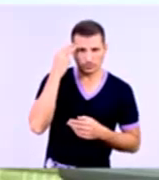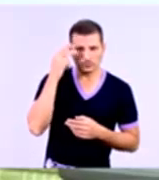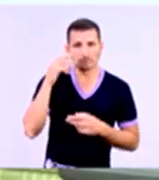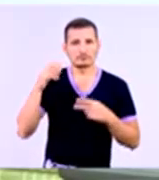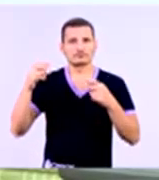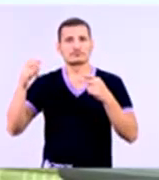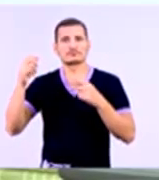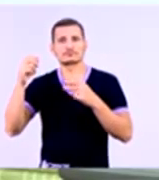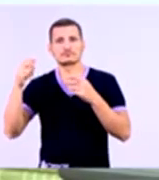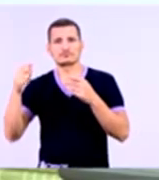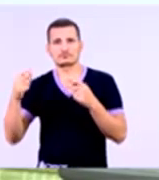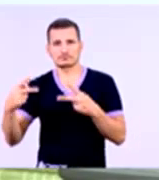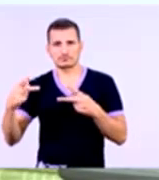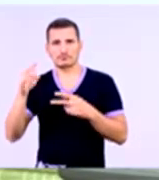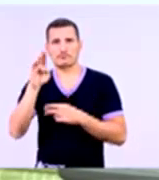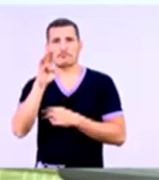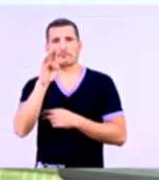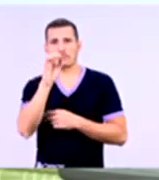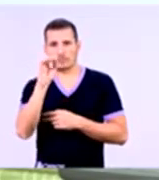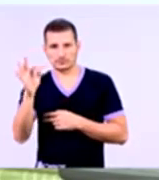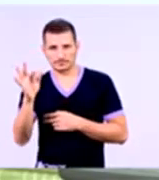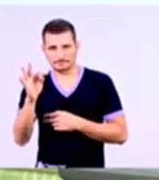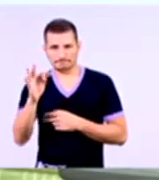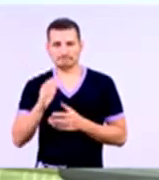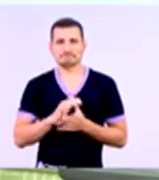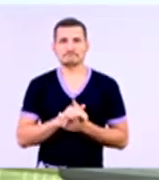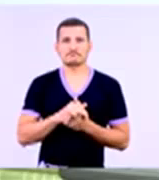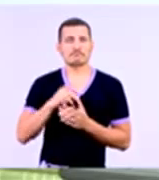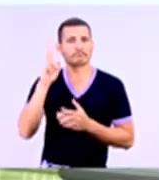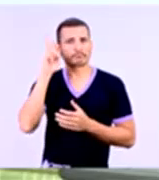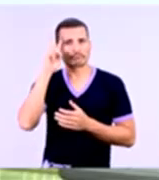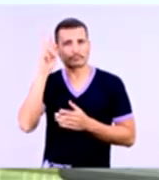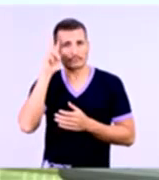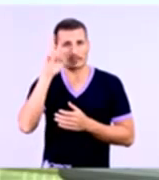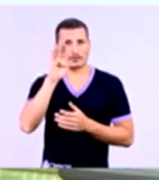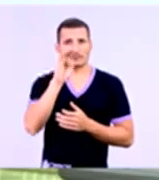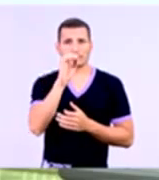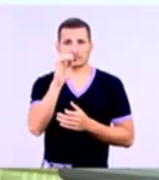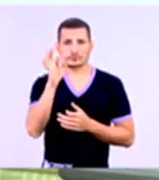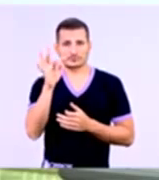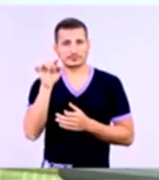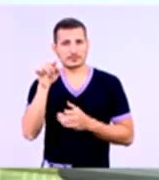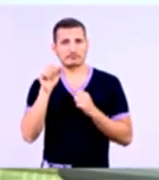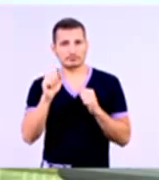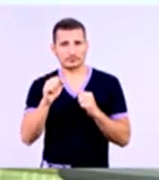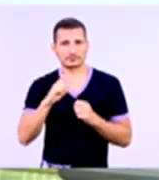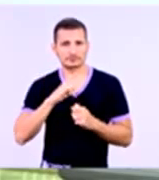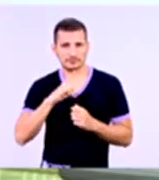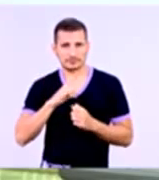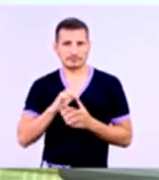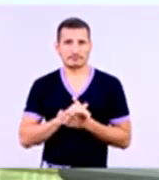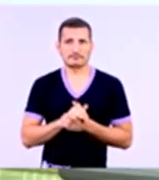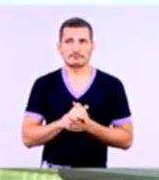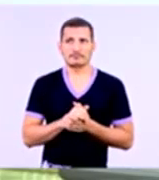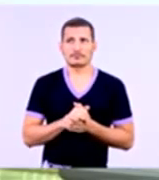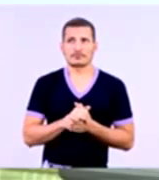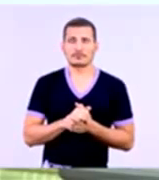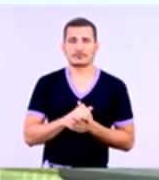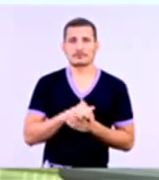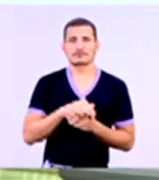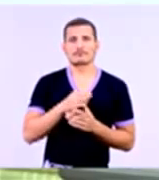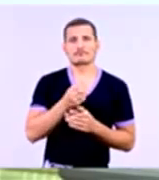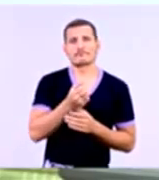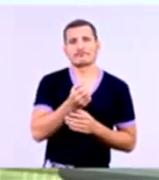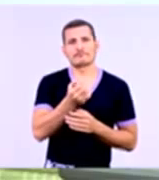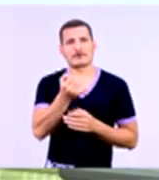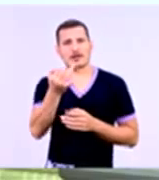tag estilizada pelo Bootstrap. Vale lembrar que o Bootstrap, ele pode ter mais de uma